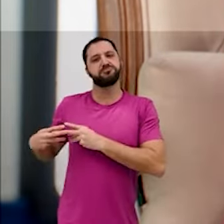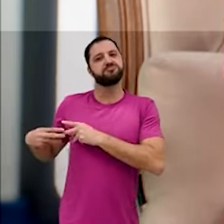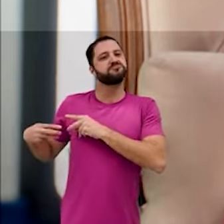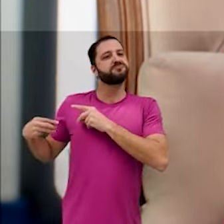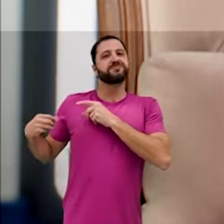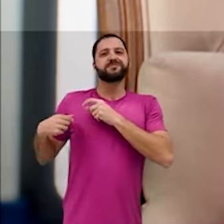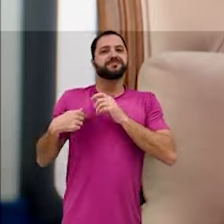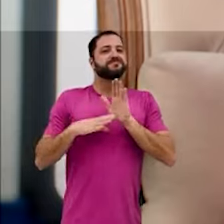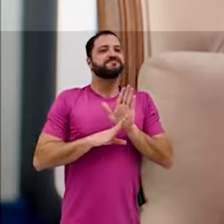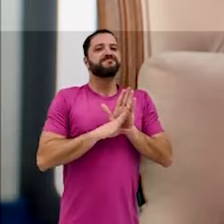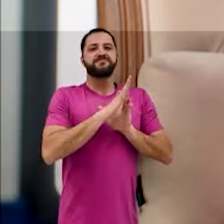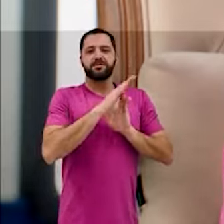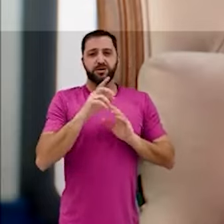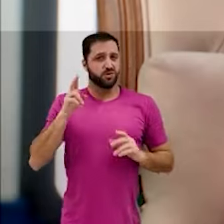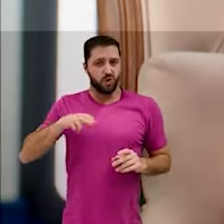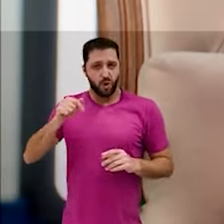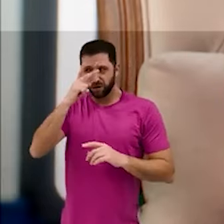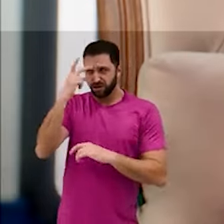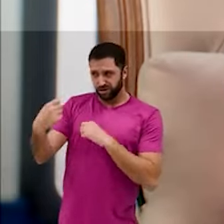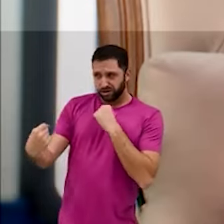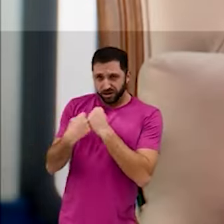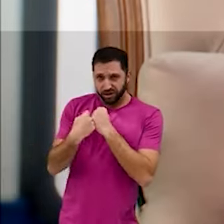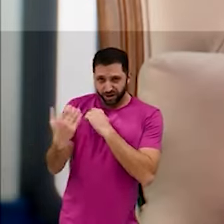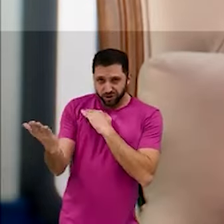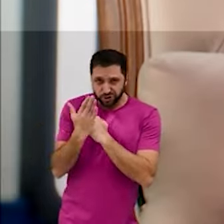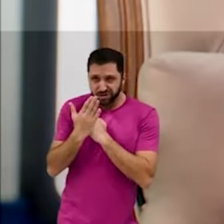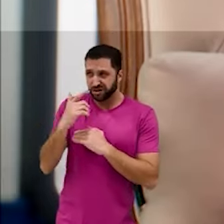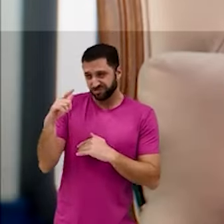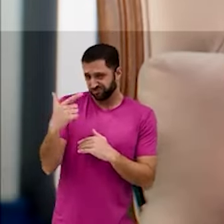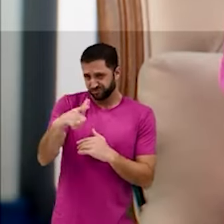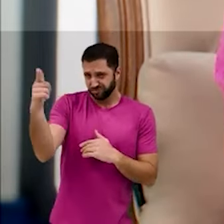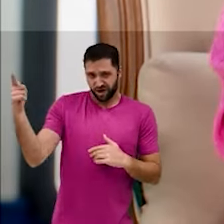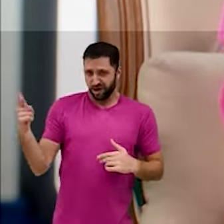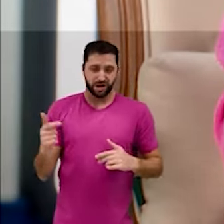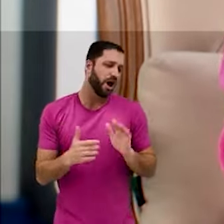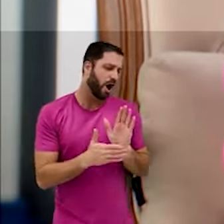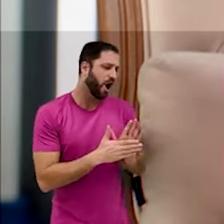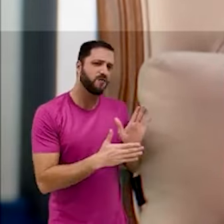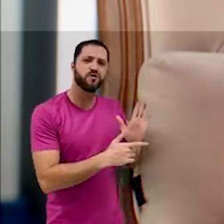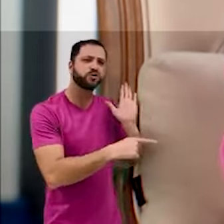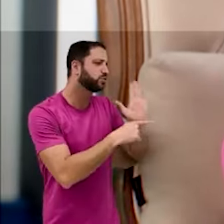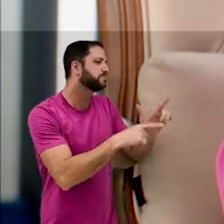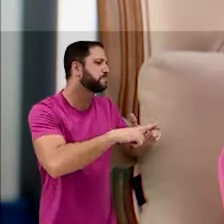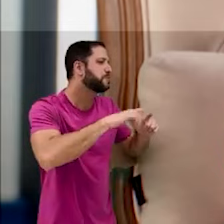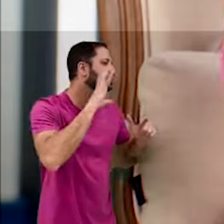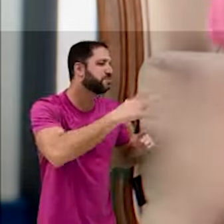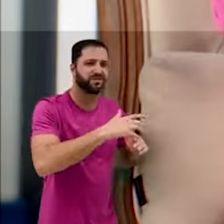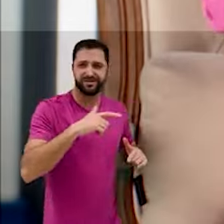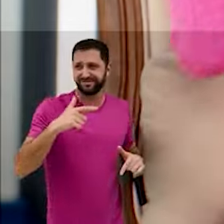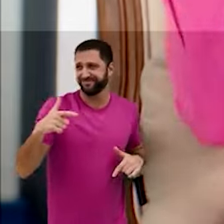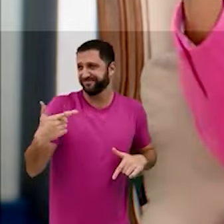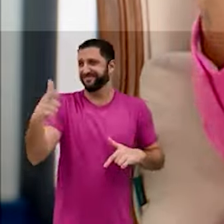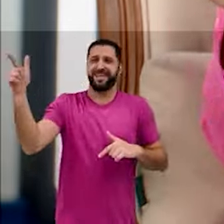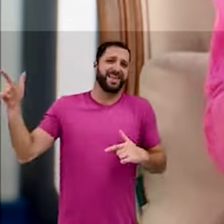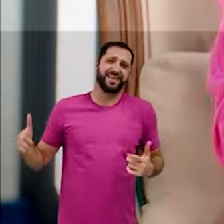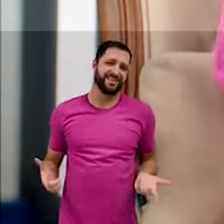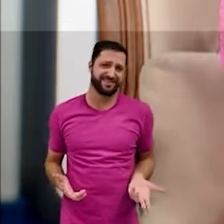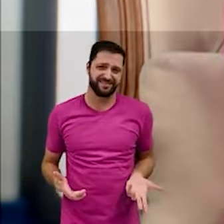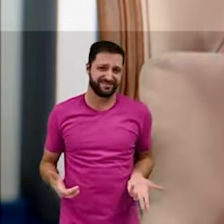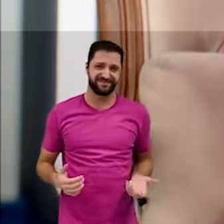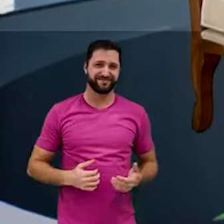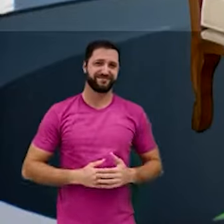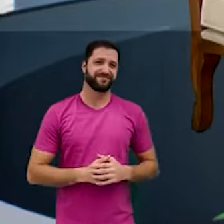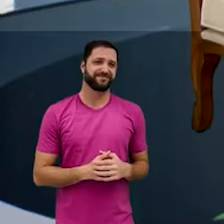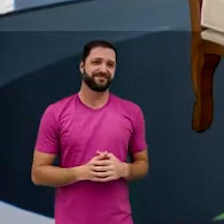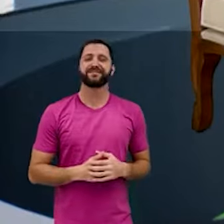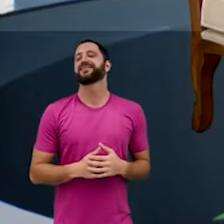Mas ninguém me deu a mão lá e falou, ó, vamos sair do fundo do poço, amada. Vem aqui que eu vou te dar uma mãozinha e vou resolver todos os seus problemas. Não, isso